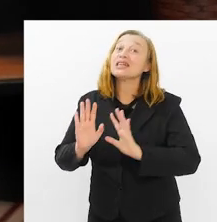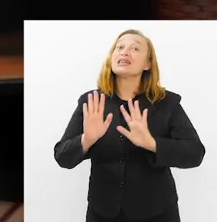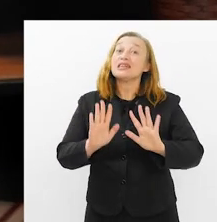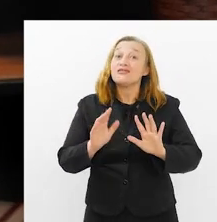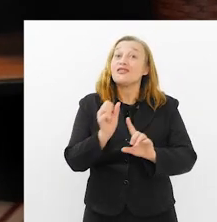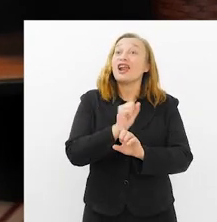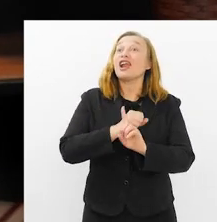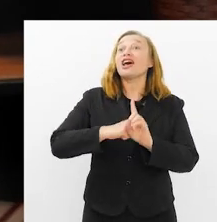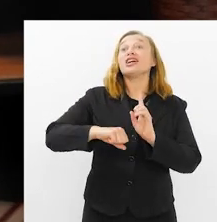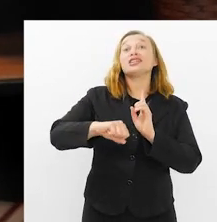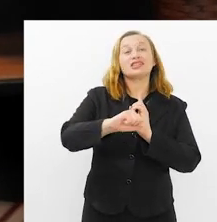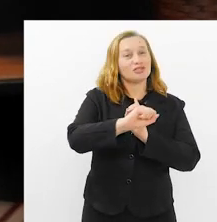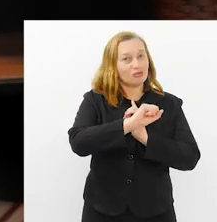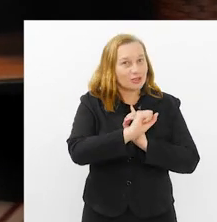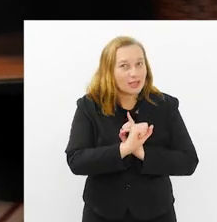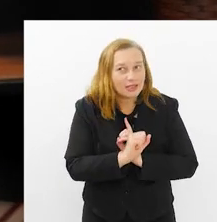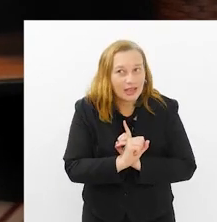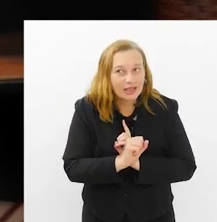falando em sociedade,